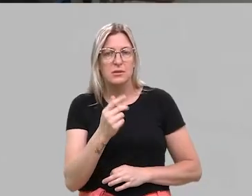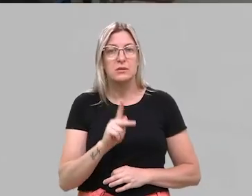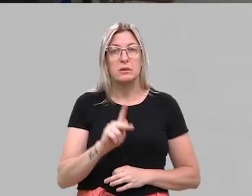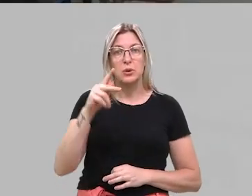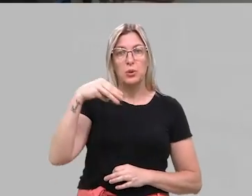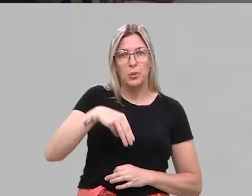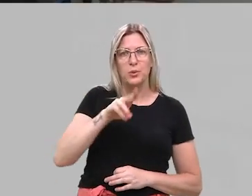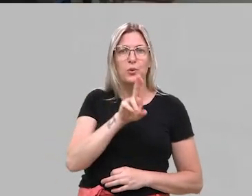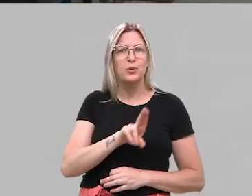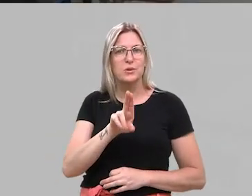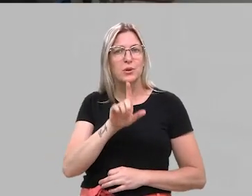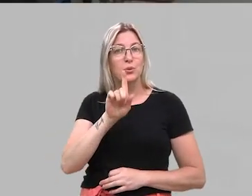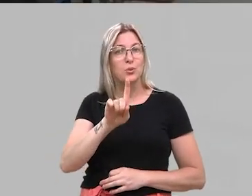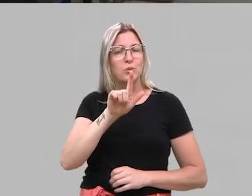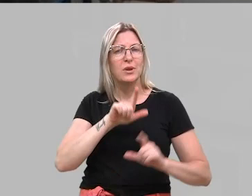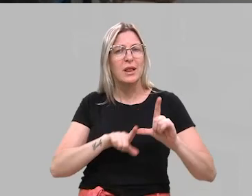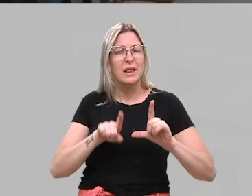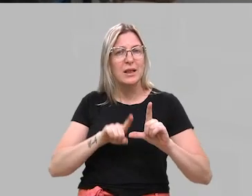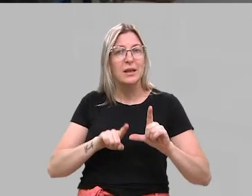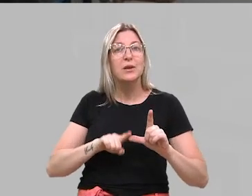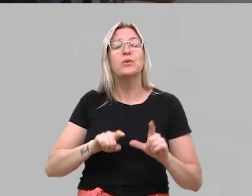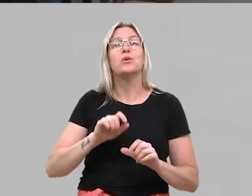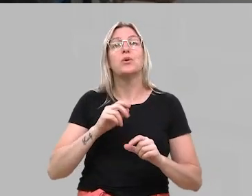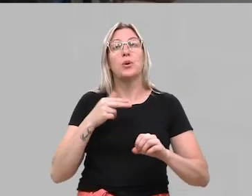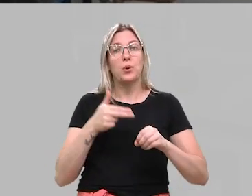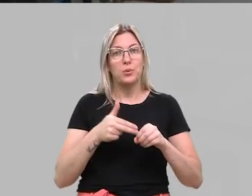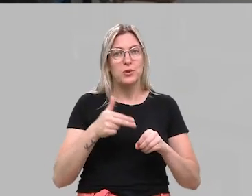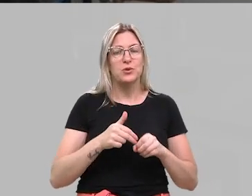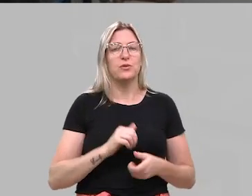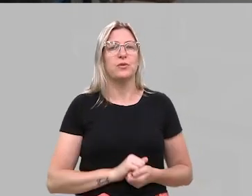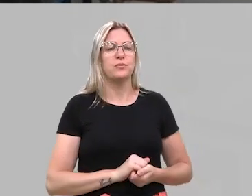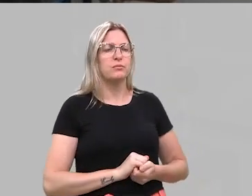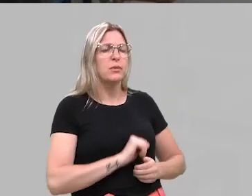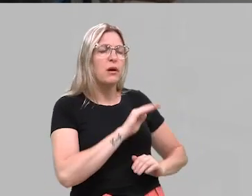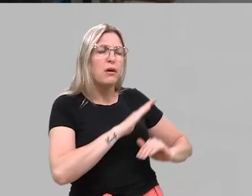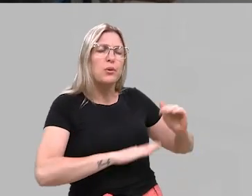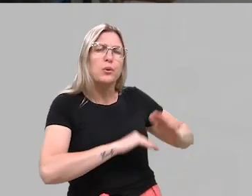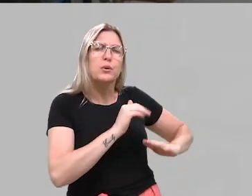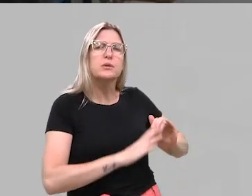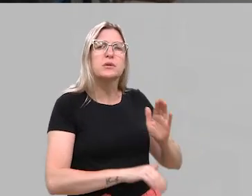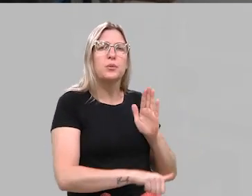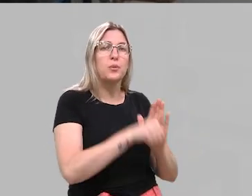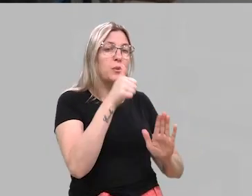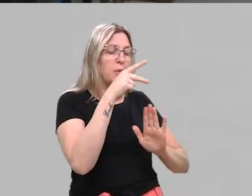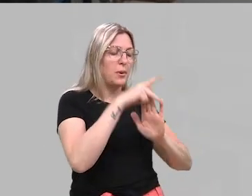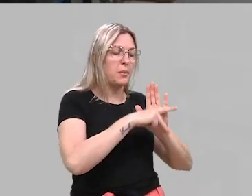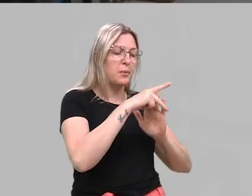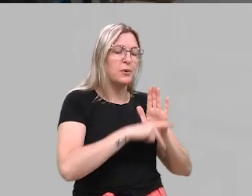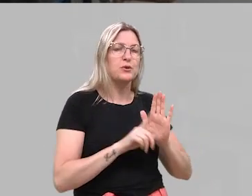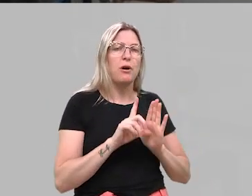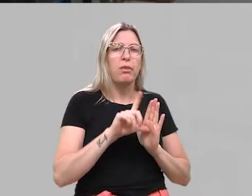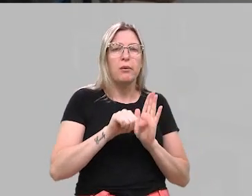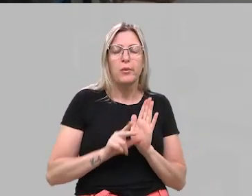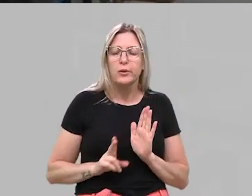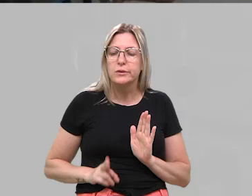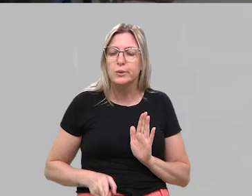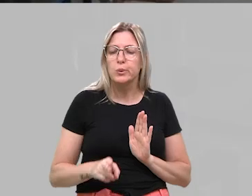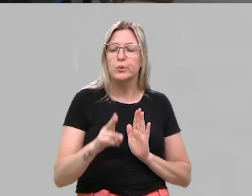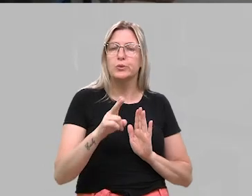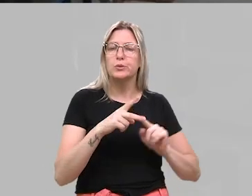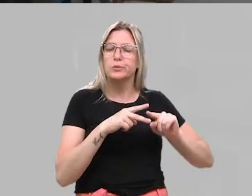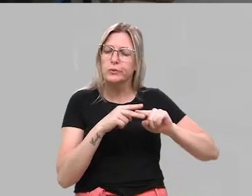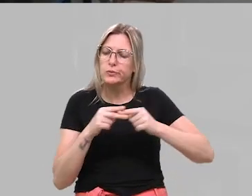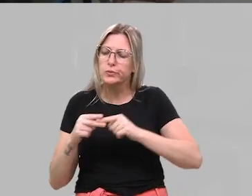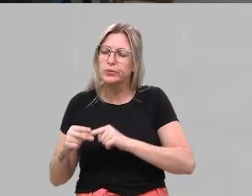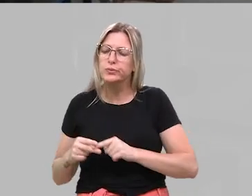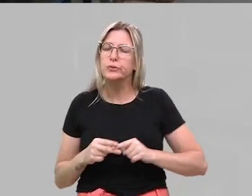E aí a gente construiu esse primeiro projeto que foi concebido. A partir dali, a gente trabalhou sempre o conceito de melhoria contínua, melhorar aquilo